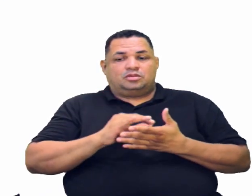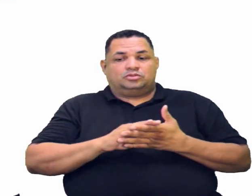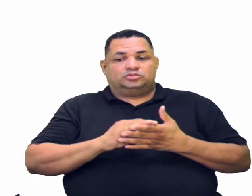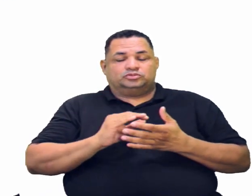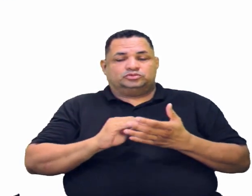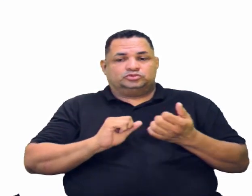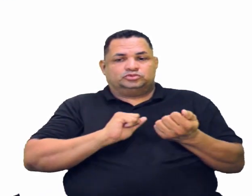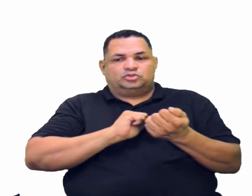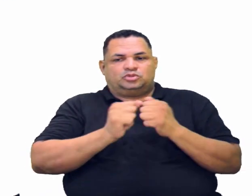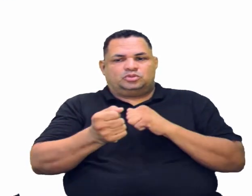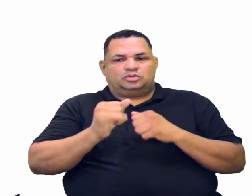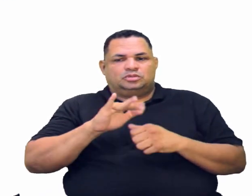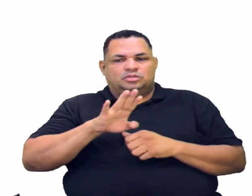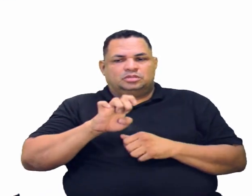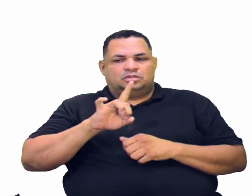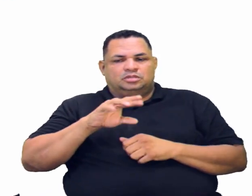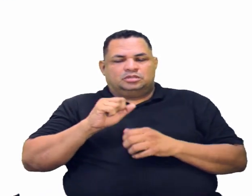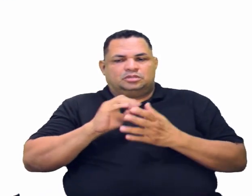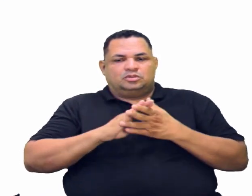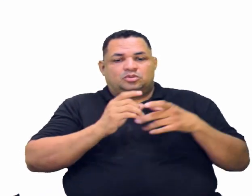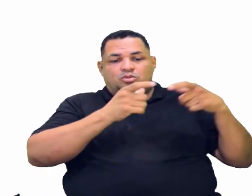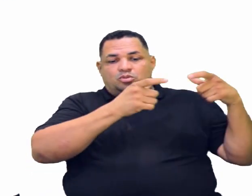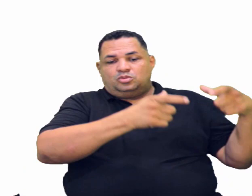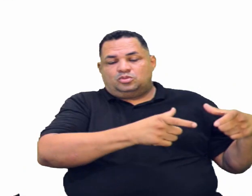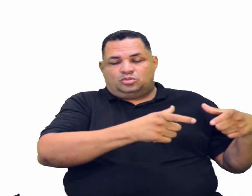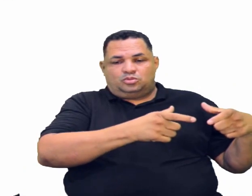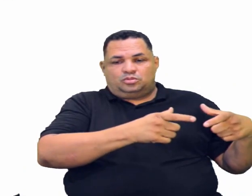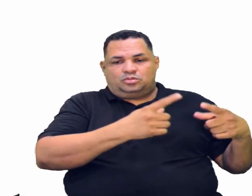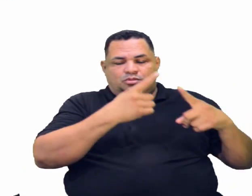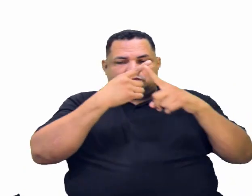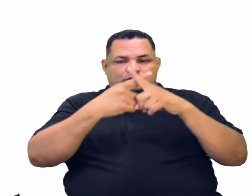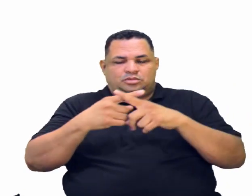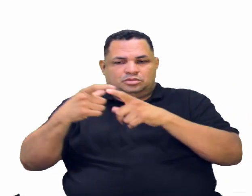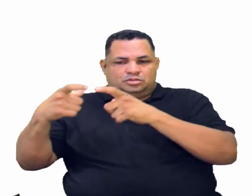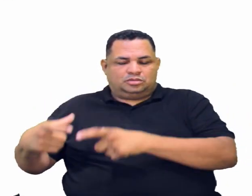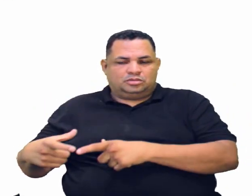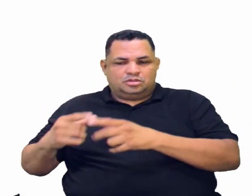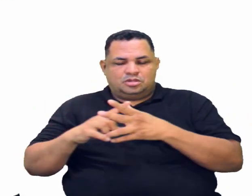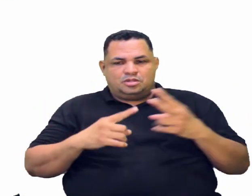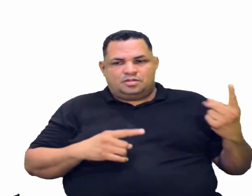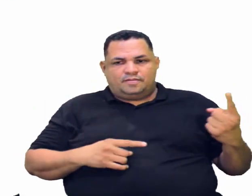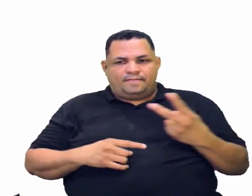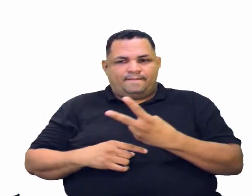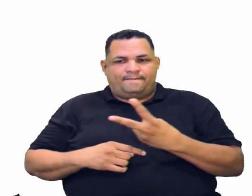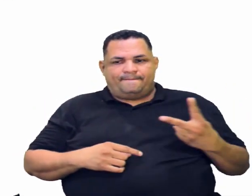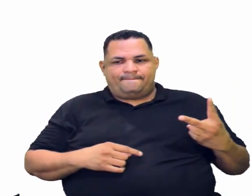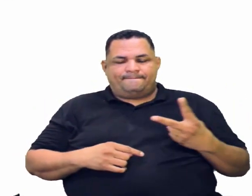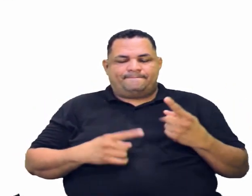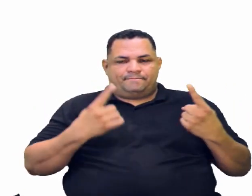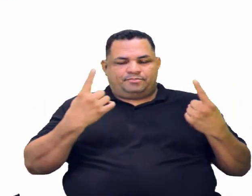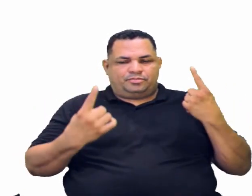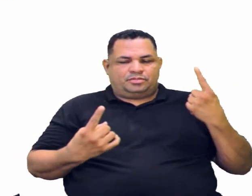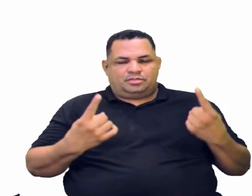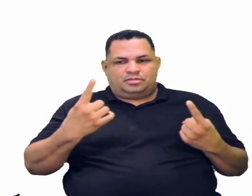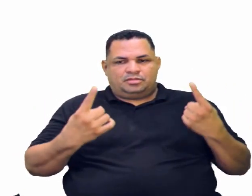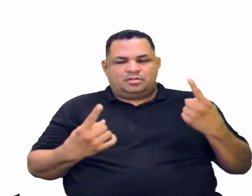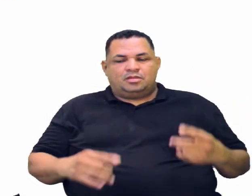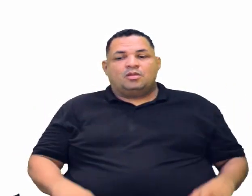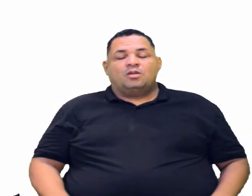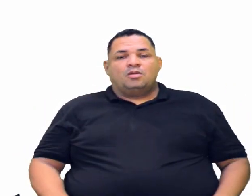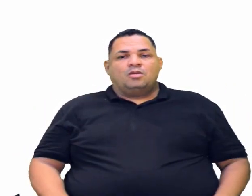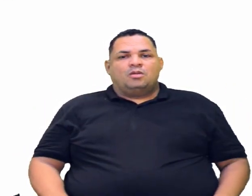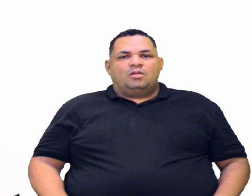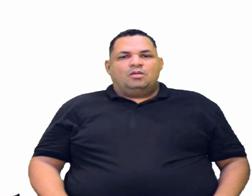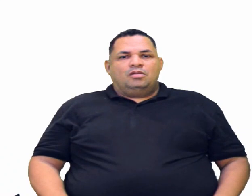vocês? Ocorre quando? Quando uma classe disputa com a outra, né? Inter, entre classes, não é isso?